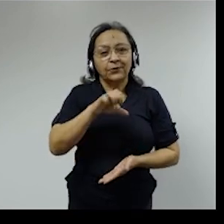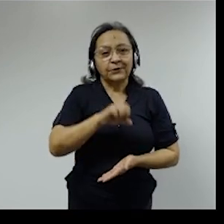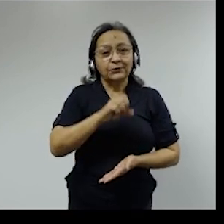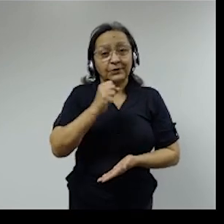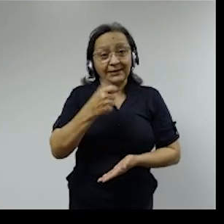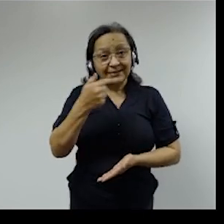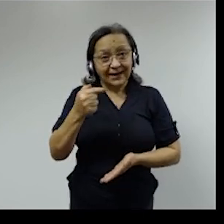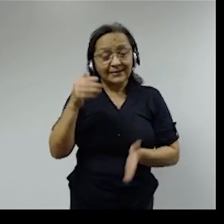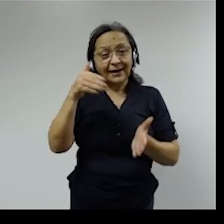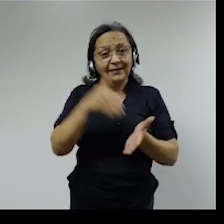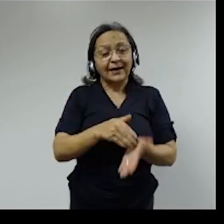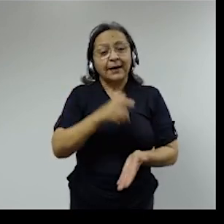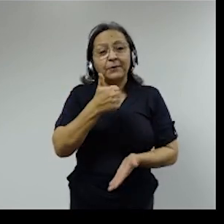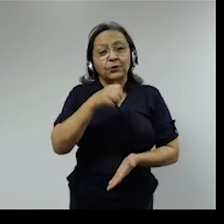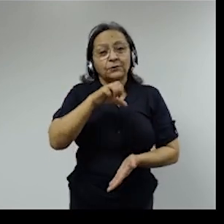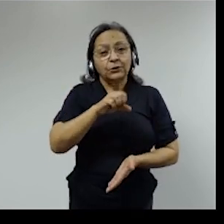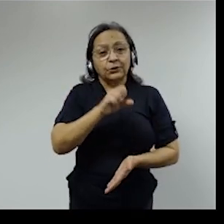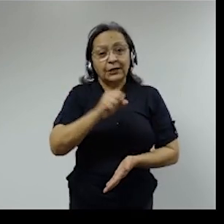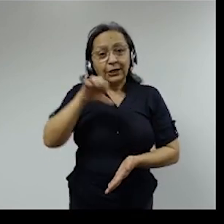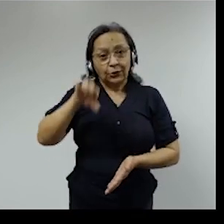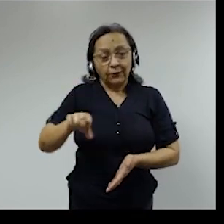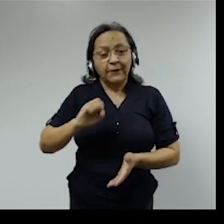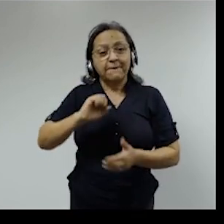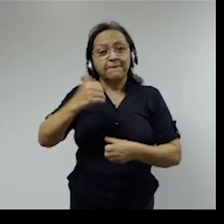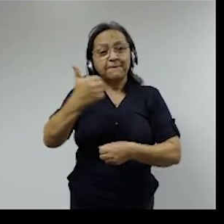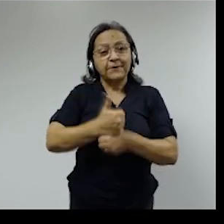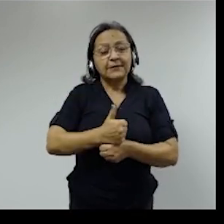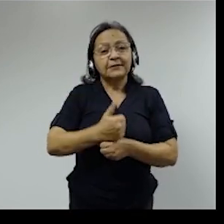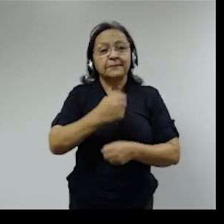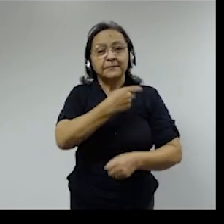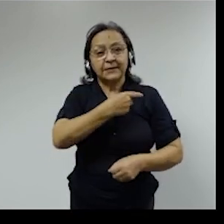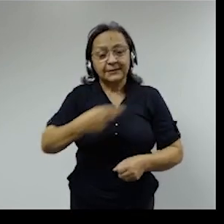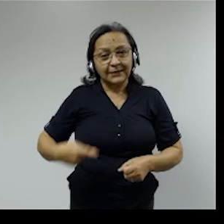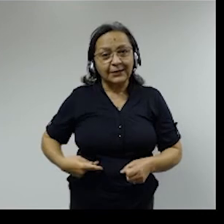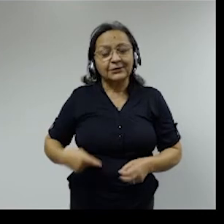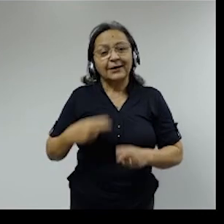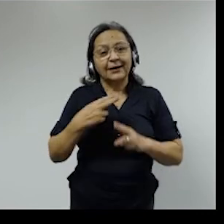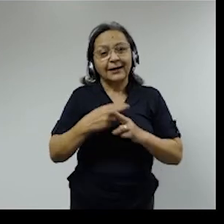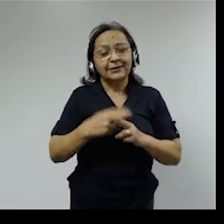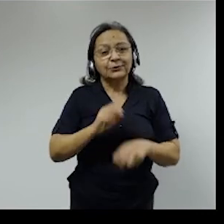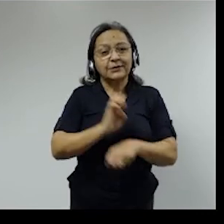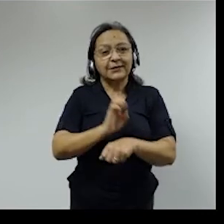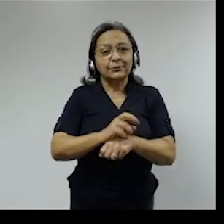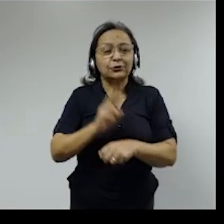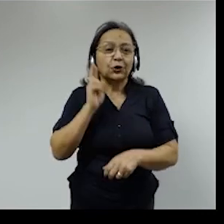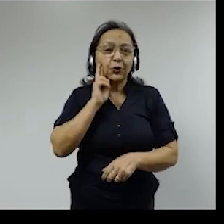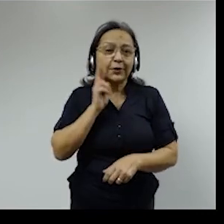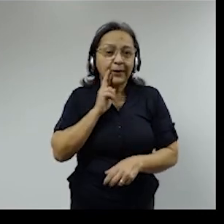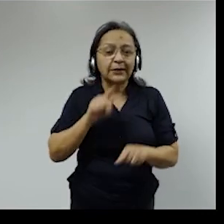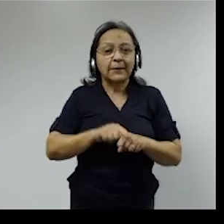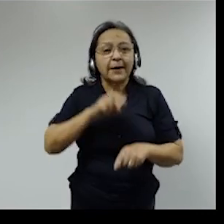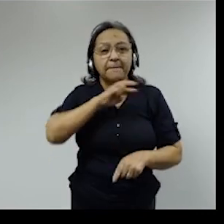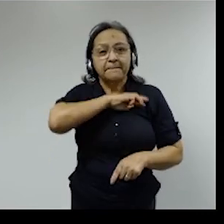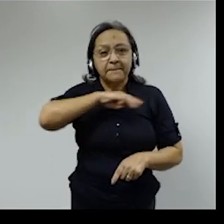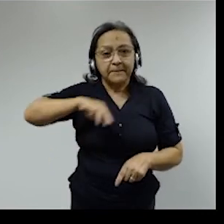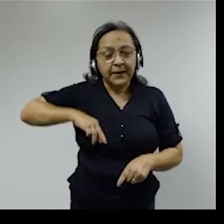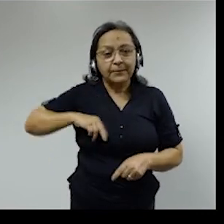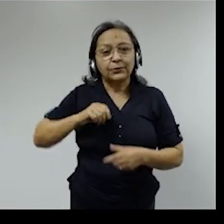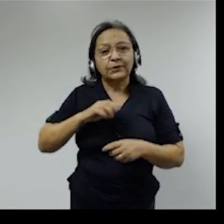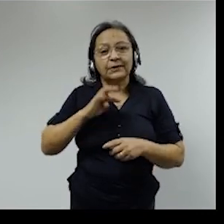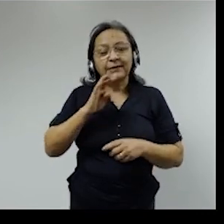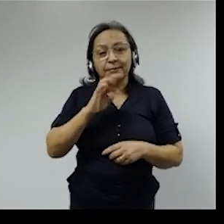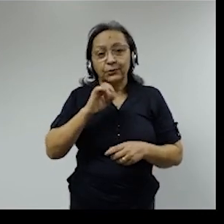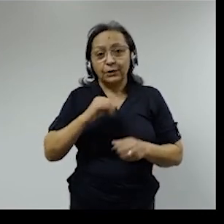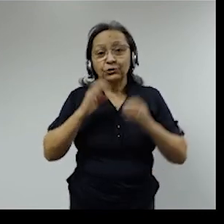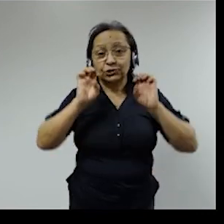1987 a 89, vice-presidente da Caixa de Assistência dos Advogados de Roraima e membro do Tribunal de Ética e